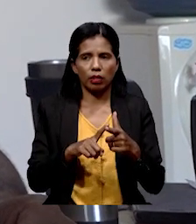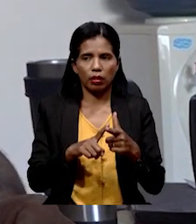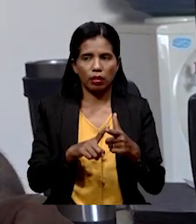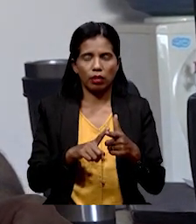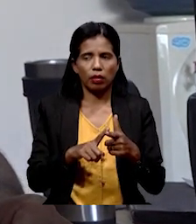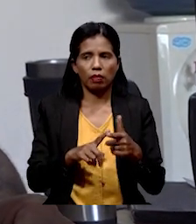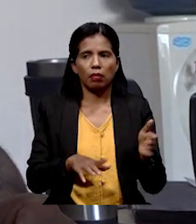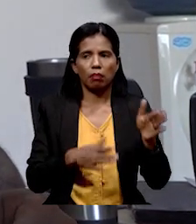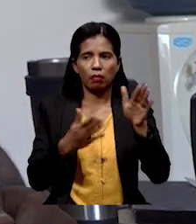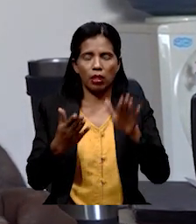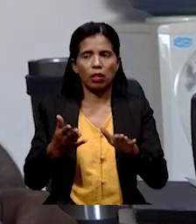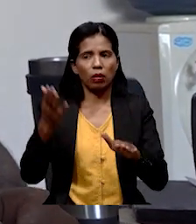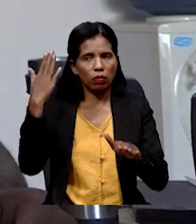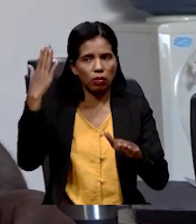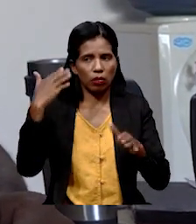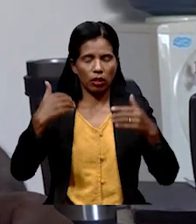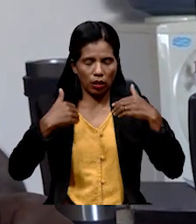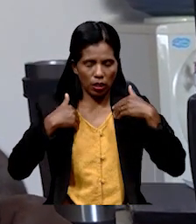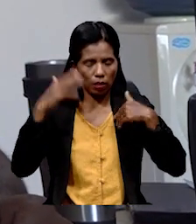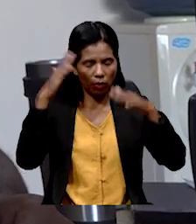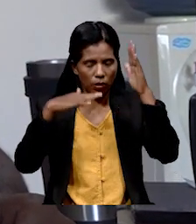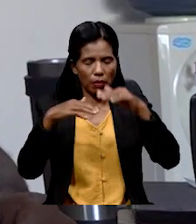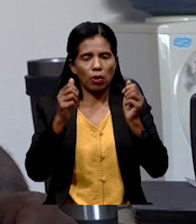matibian daruma antes, né? Nia problema hoje é Macedo.